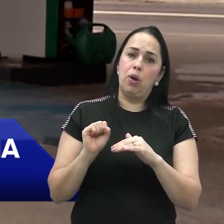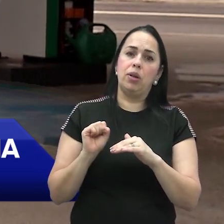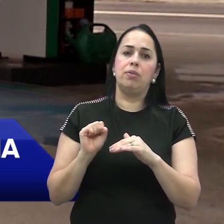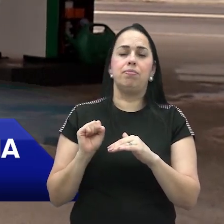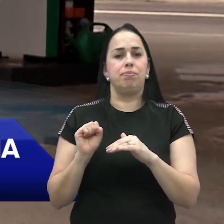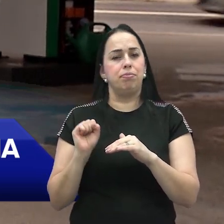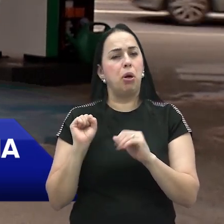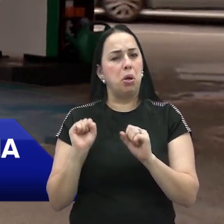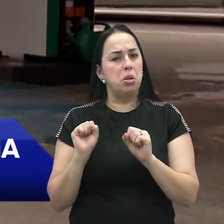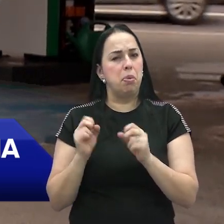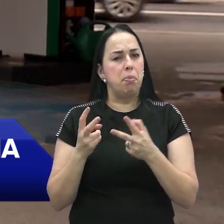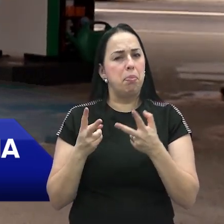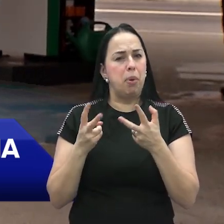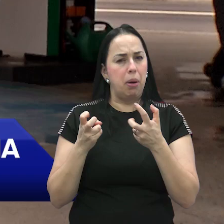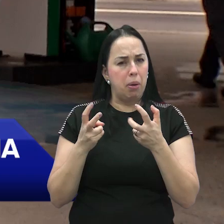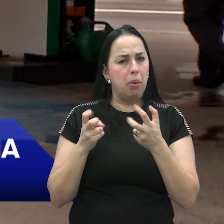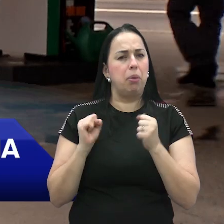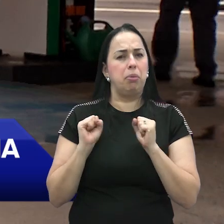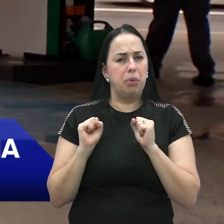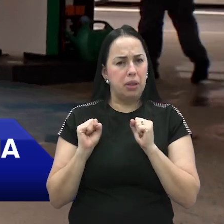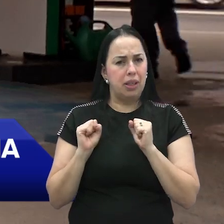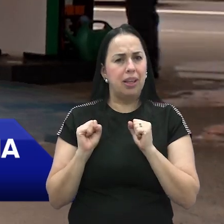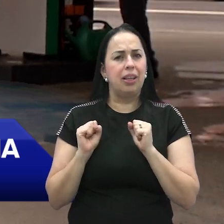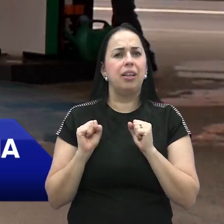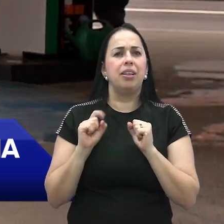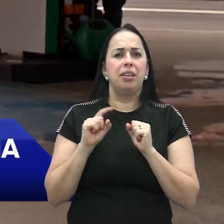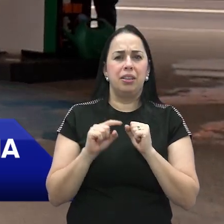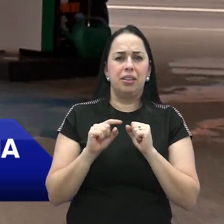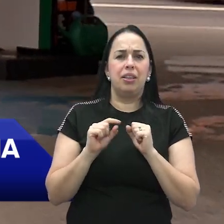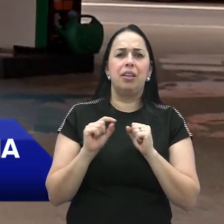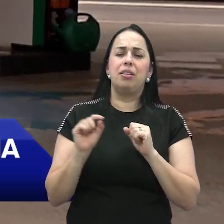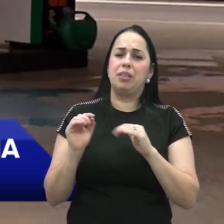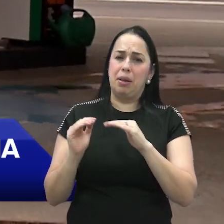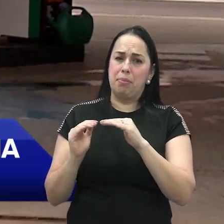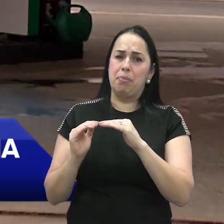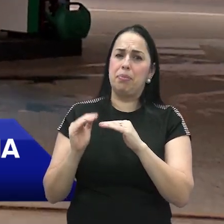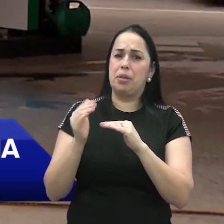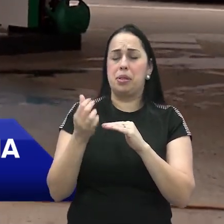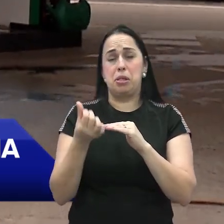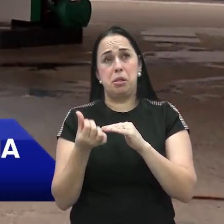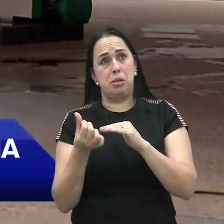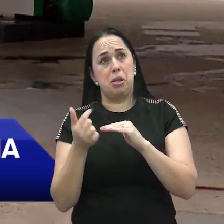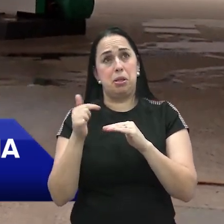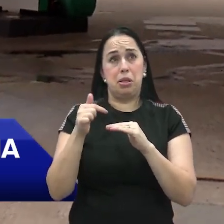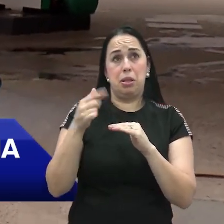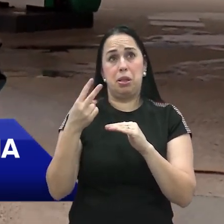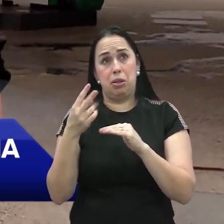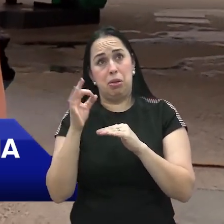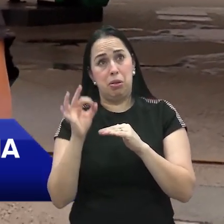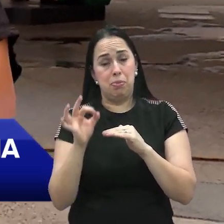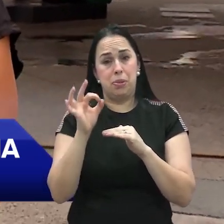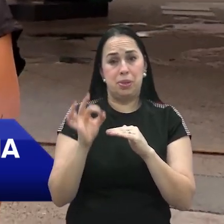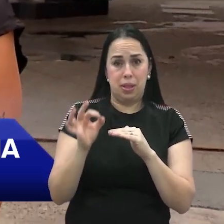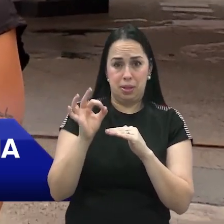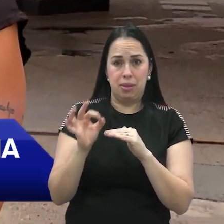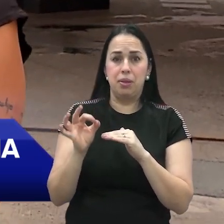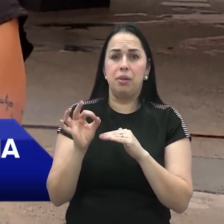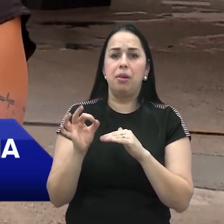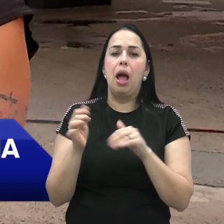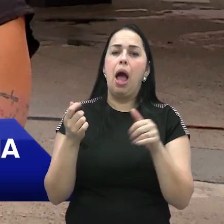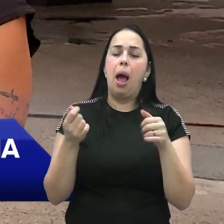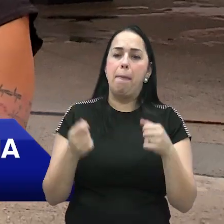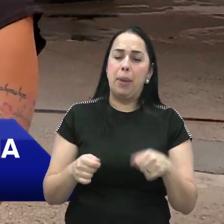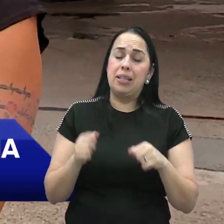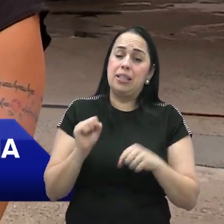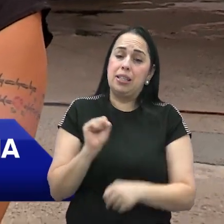que a gente assista, que a gente tenha um recálculo para esse número ser um pouquinho maior, ser 72%, 73%. A